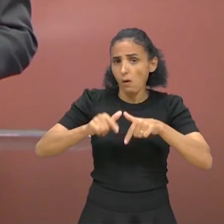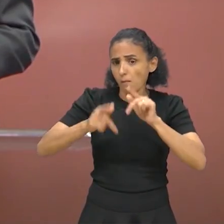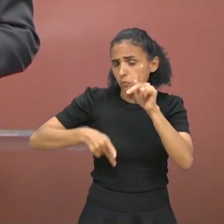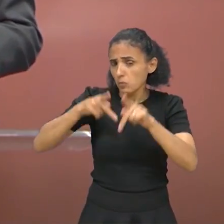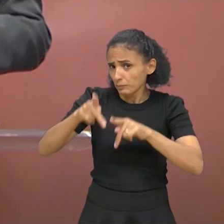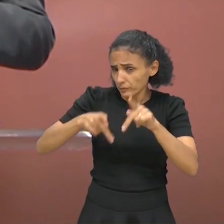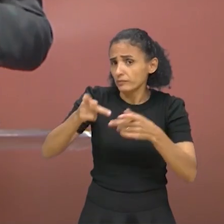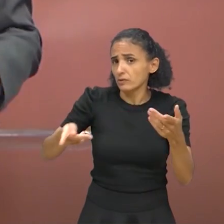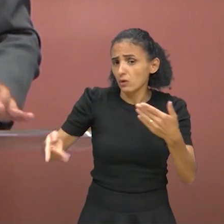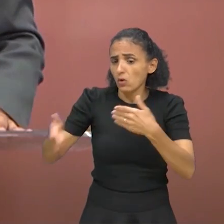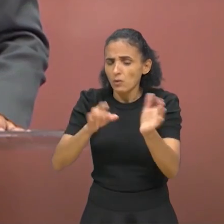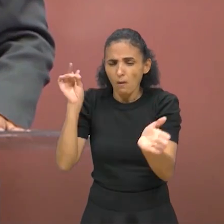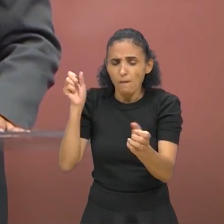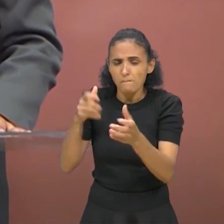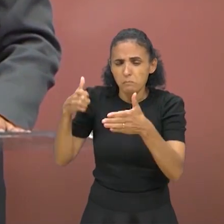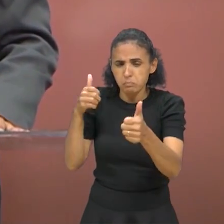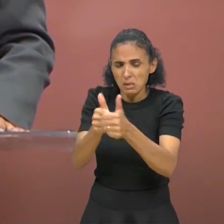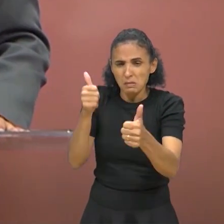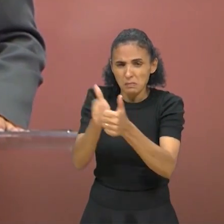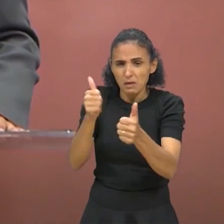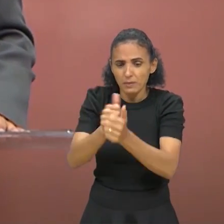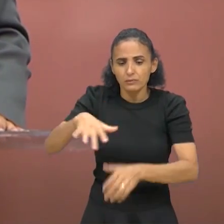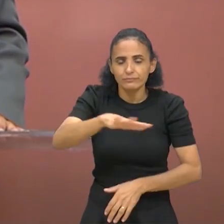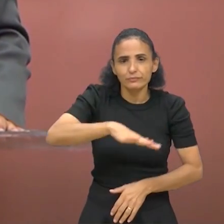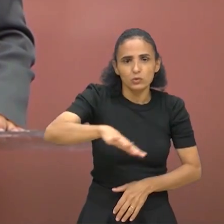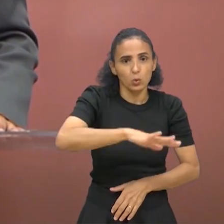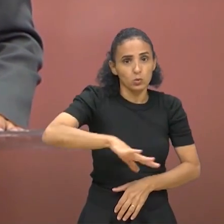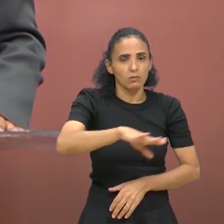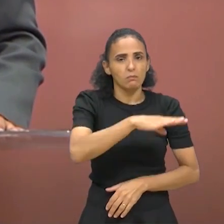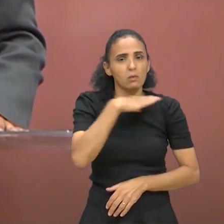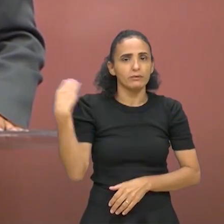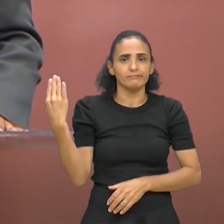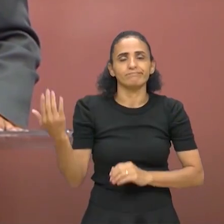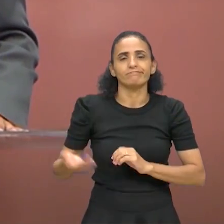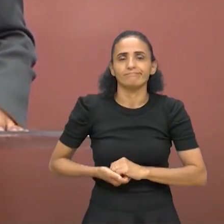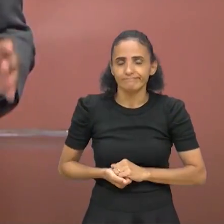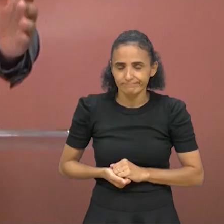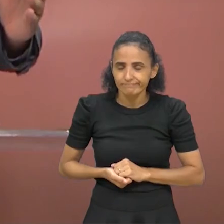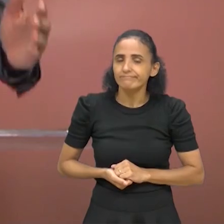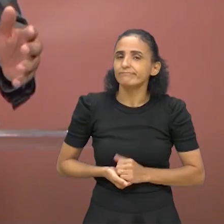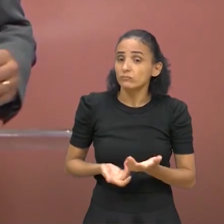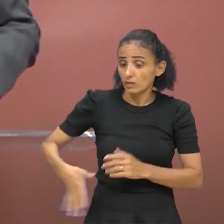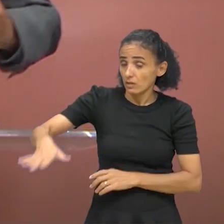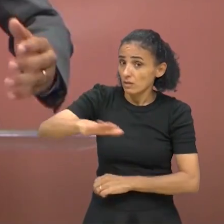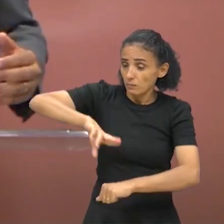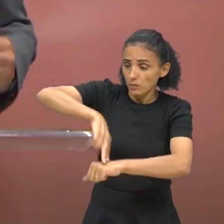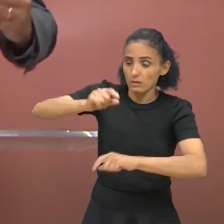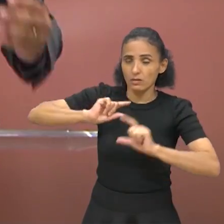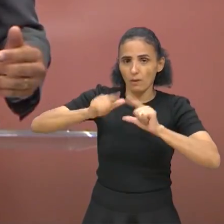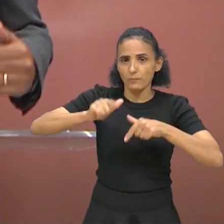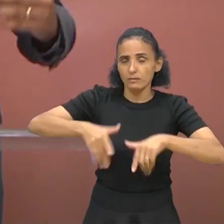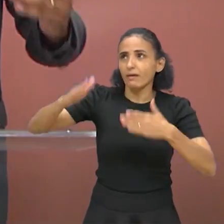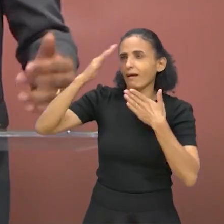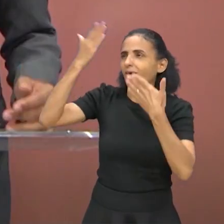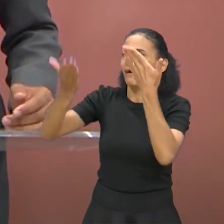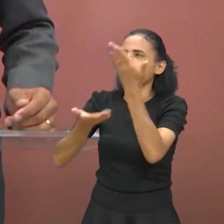egípcios que vinham os perseguindo, foram todos destruídos. E ali a nação de Israel louva,